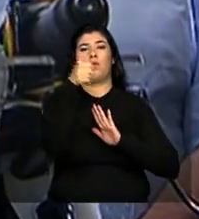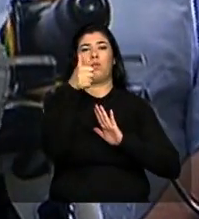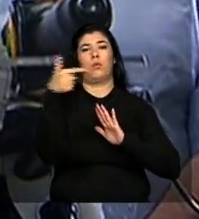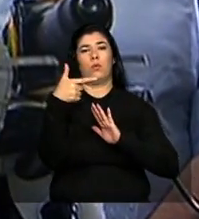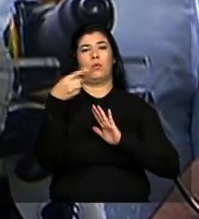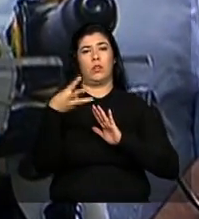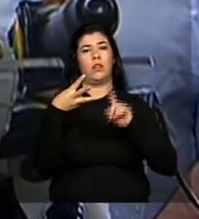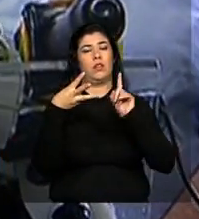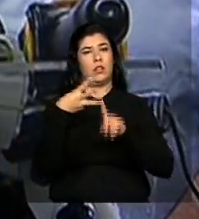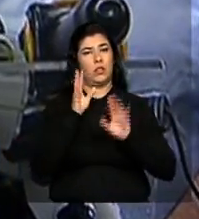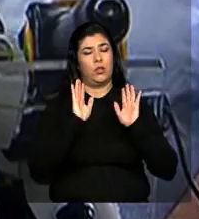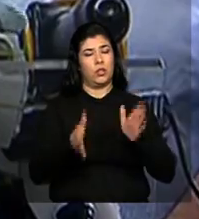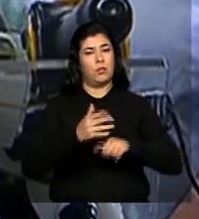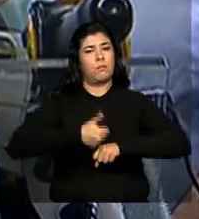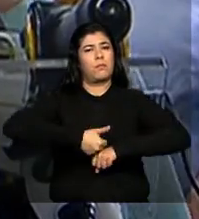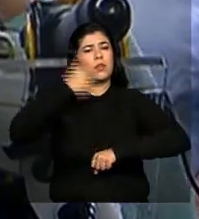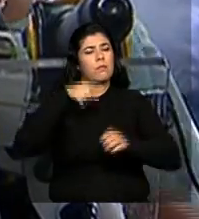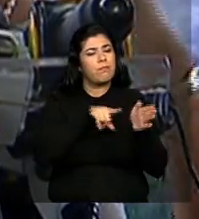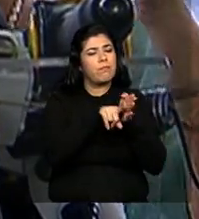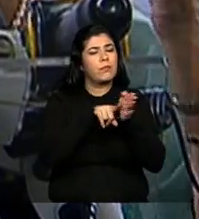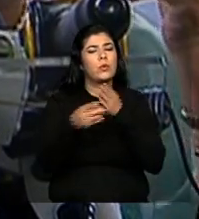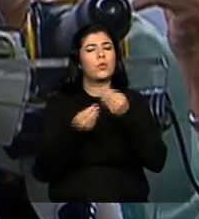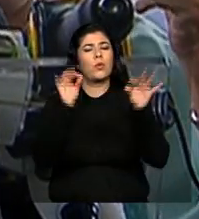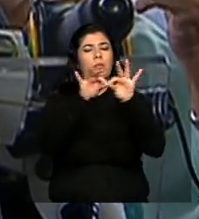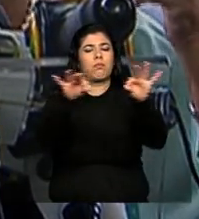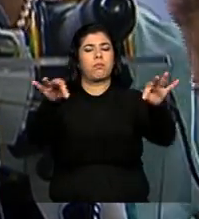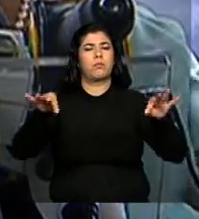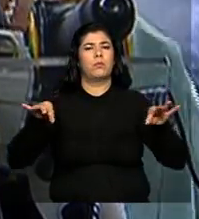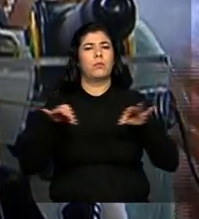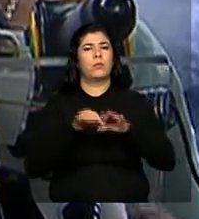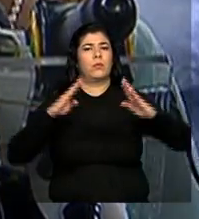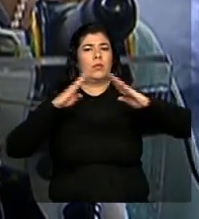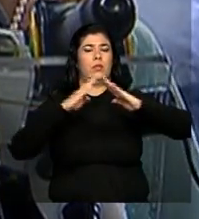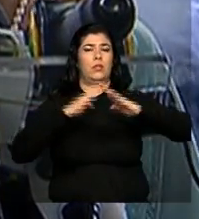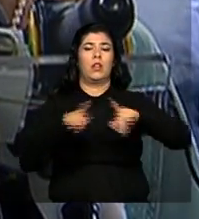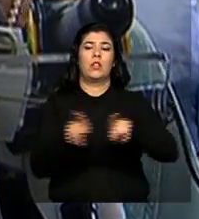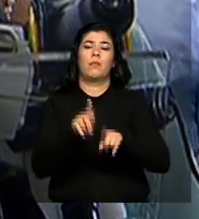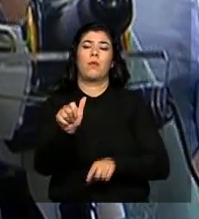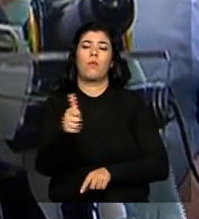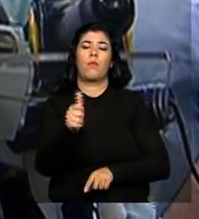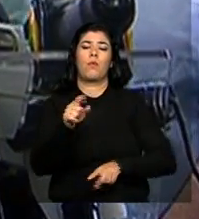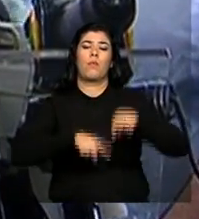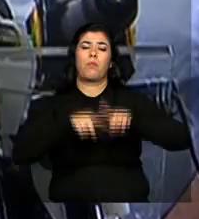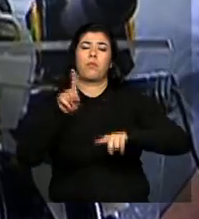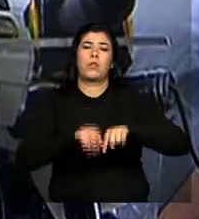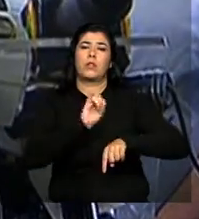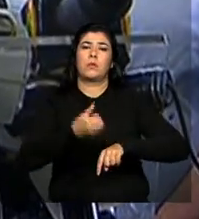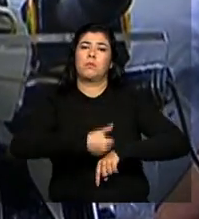aperfeiçoando, olhando como as casas aumentam, como a qualidade dos materiais é melhor.